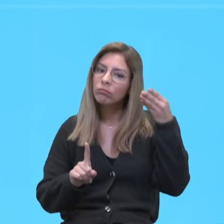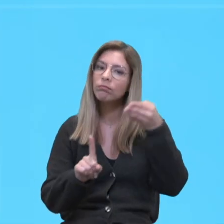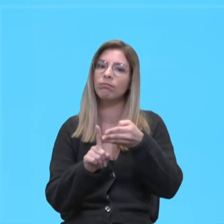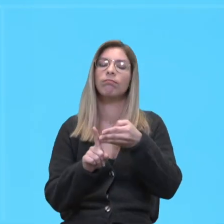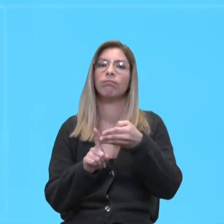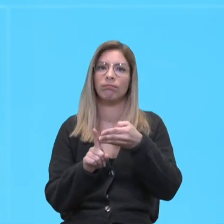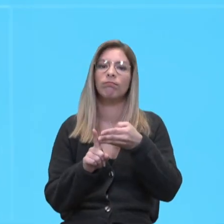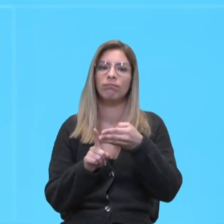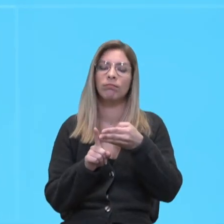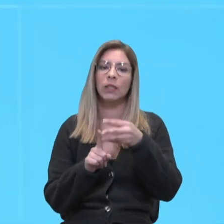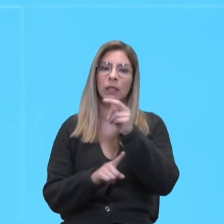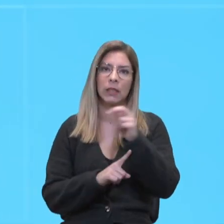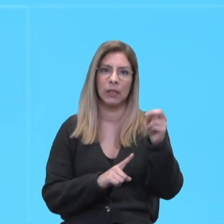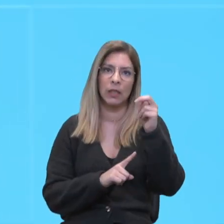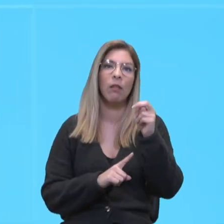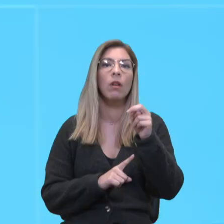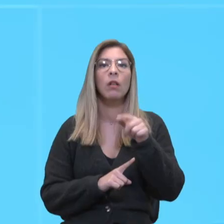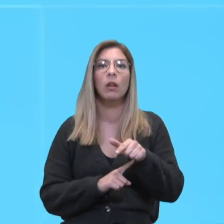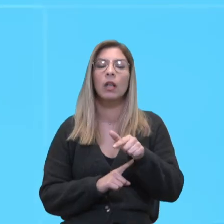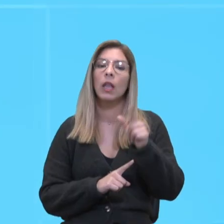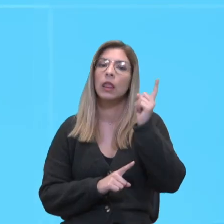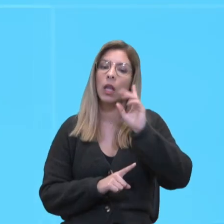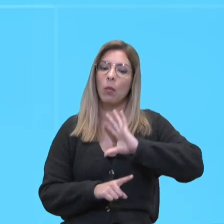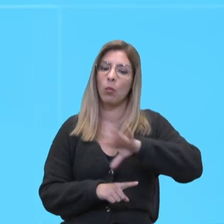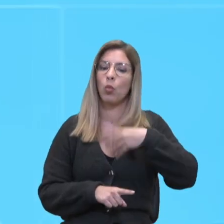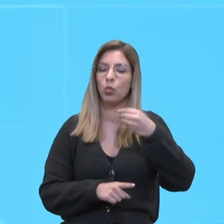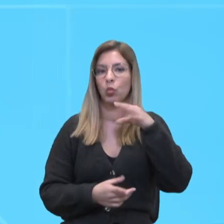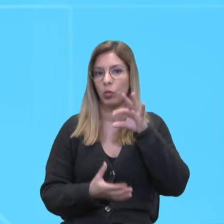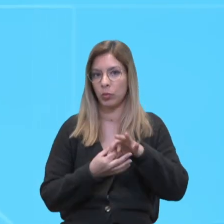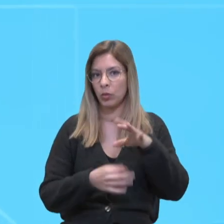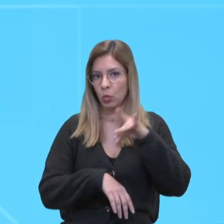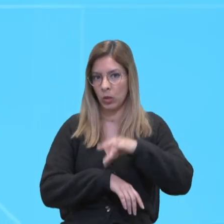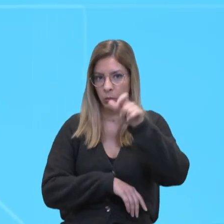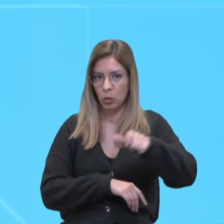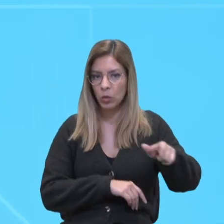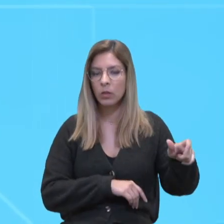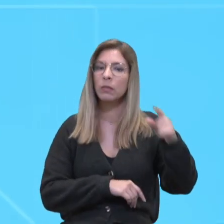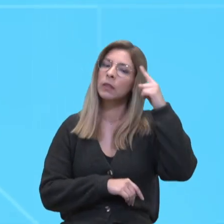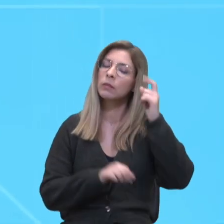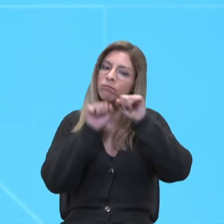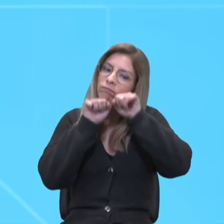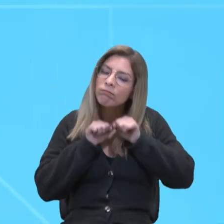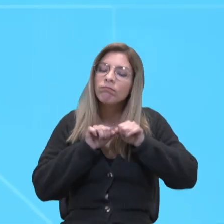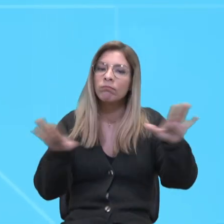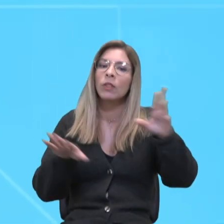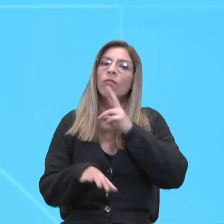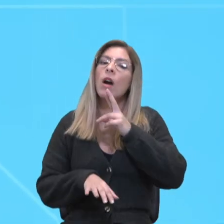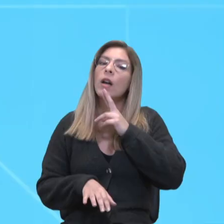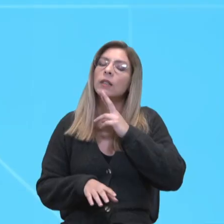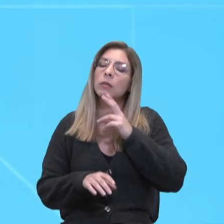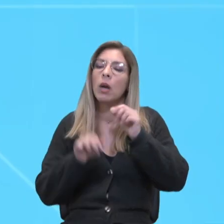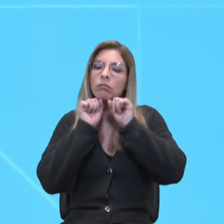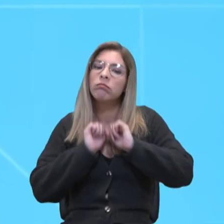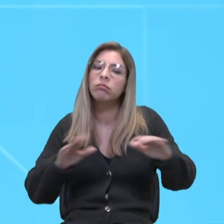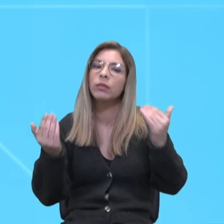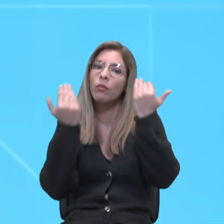deste 33º Dia Mundial do Doente, é também, na sua mensagem, na mensagem de Fátima,